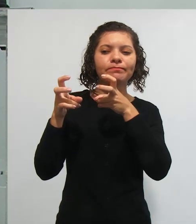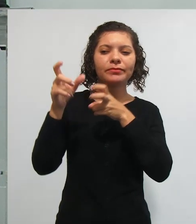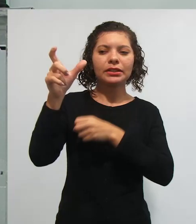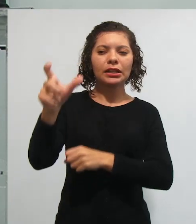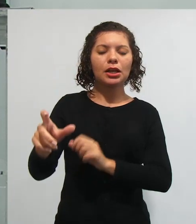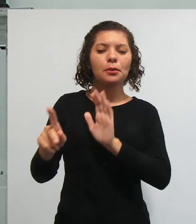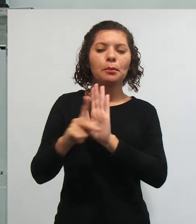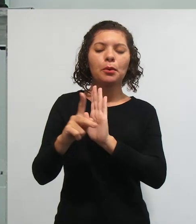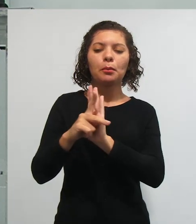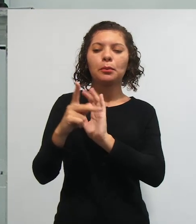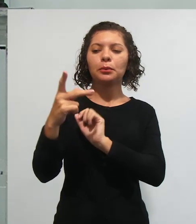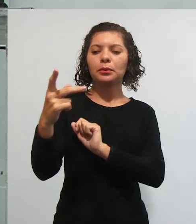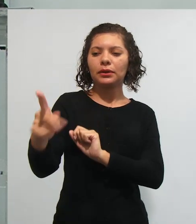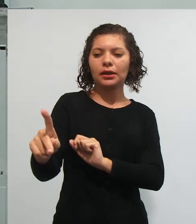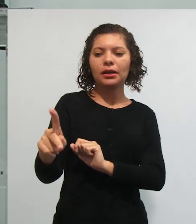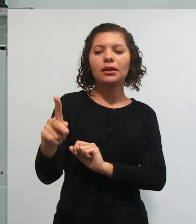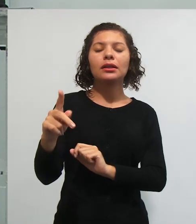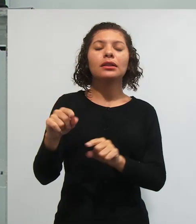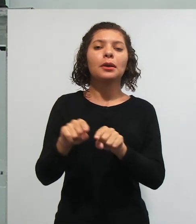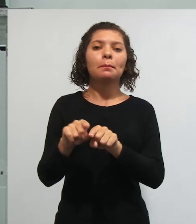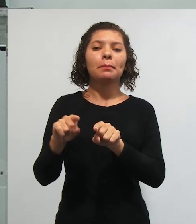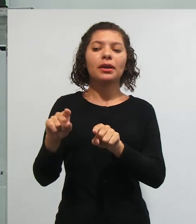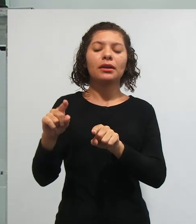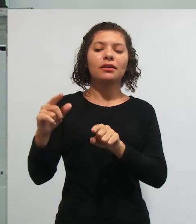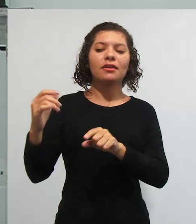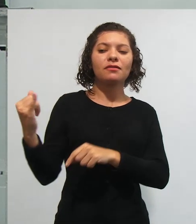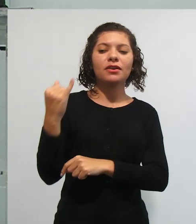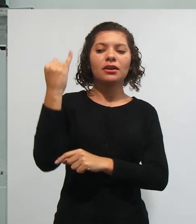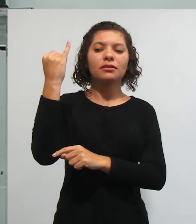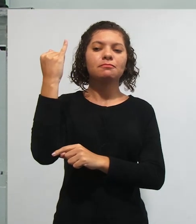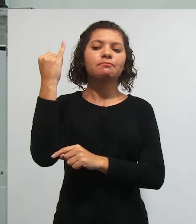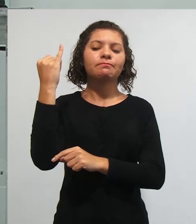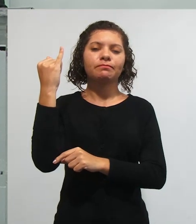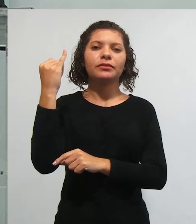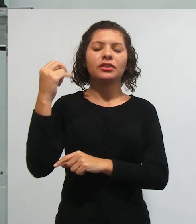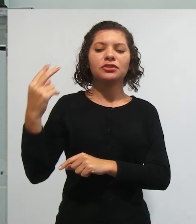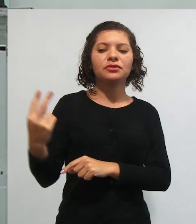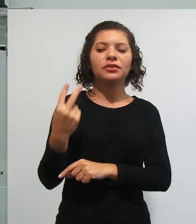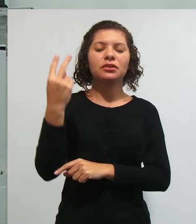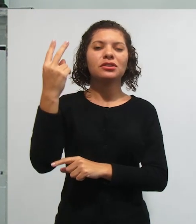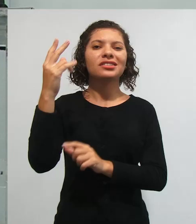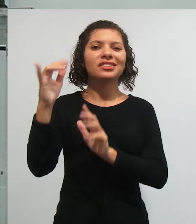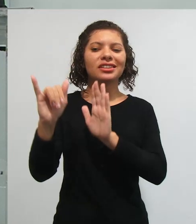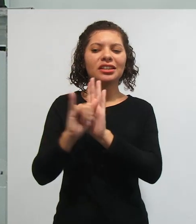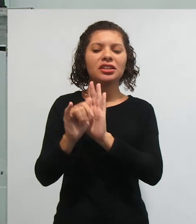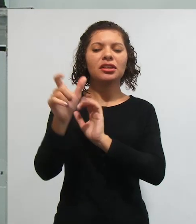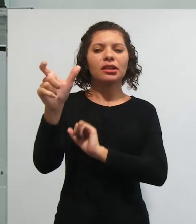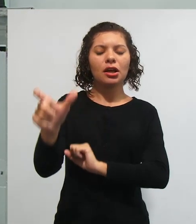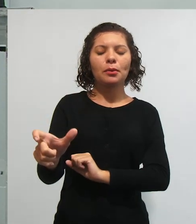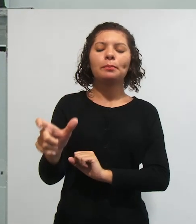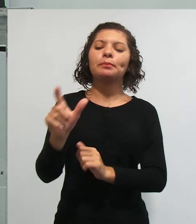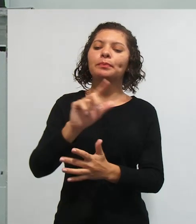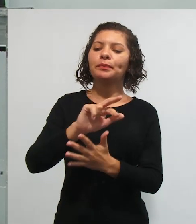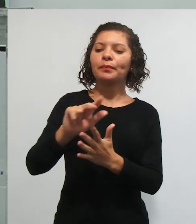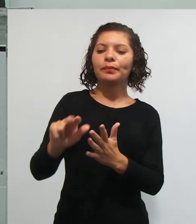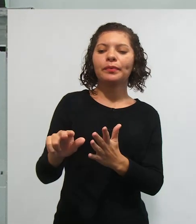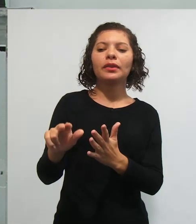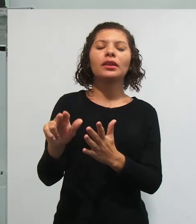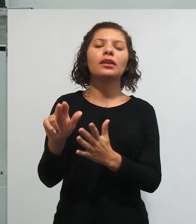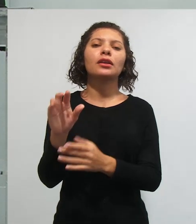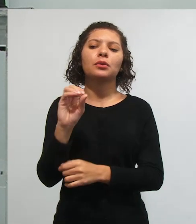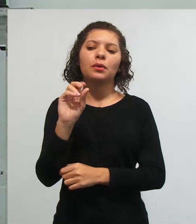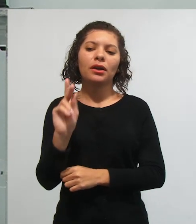é e é valorizar essa identidade e não apontá-la ele é diferente de